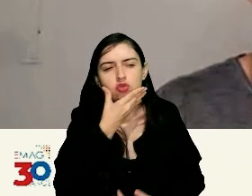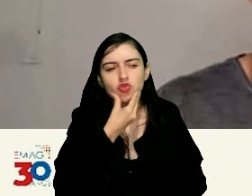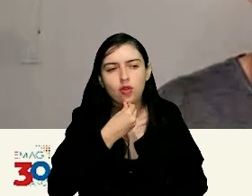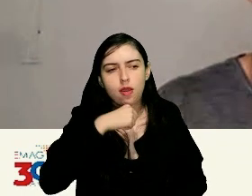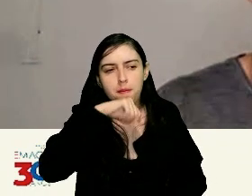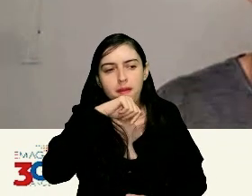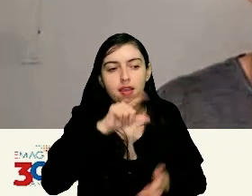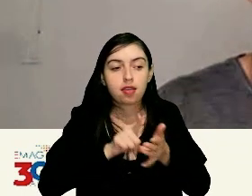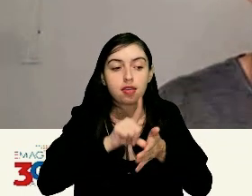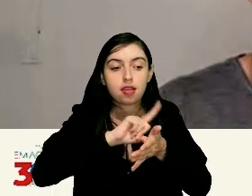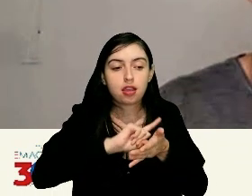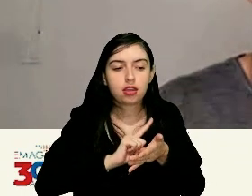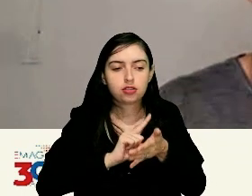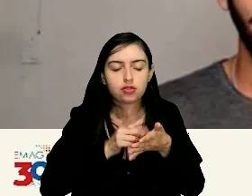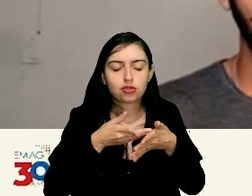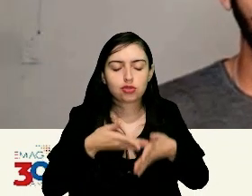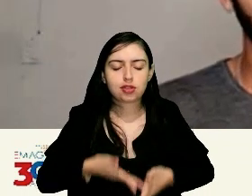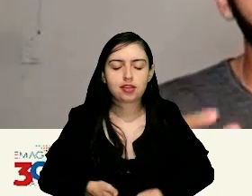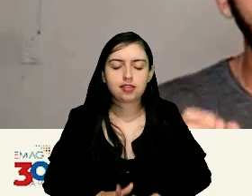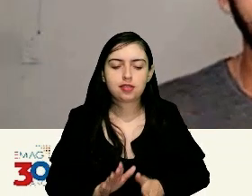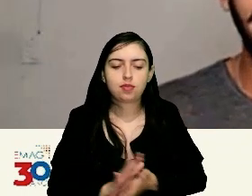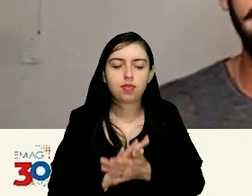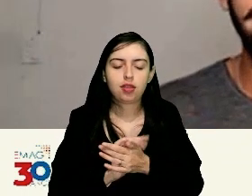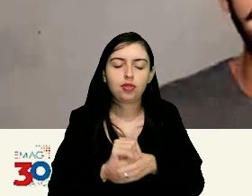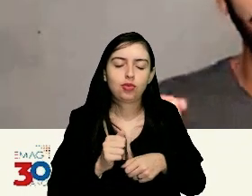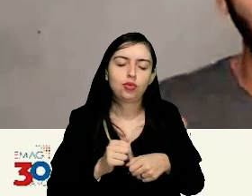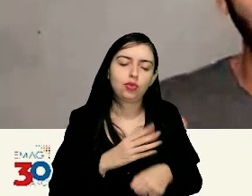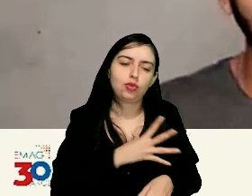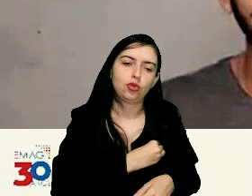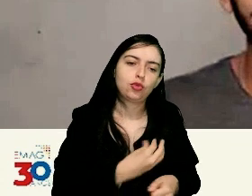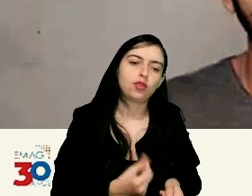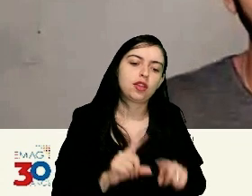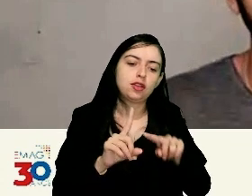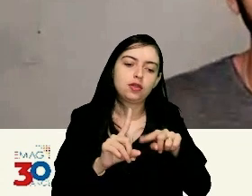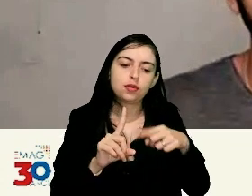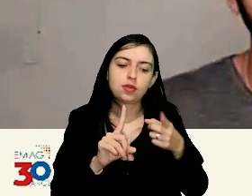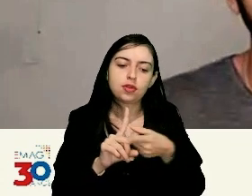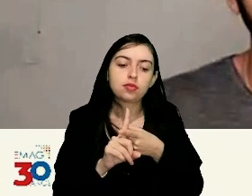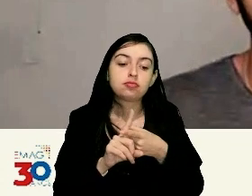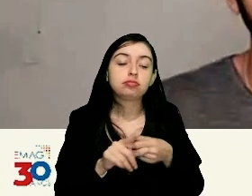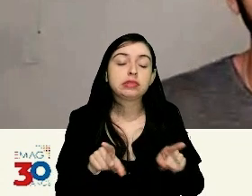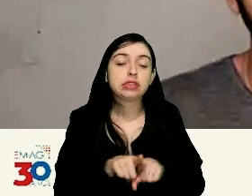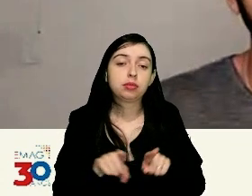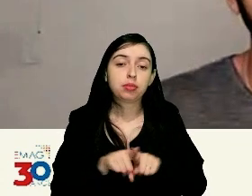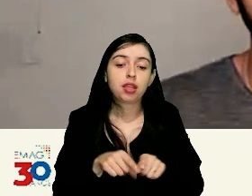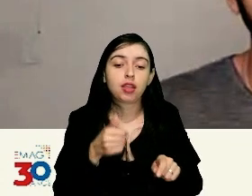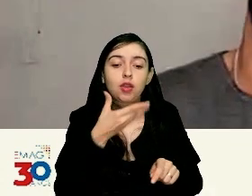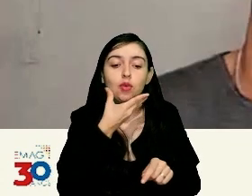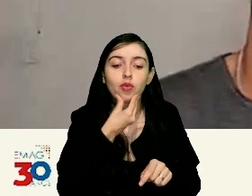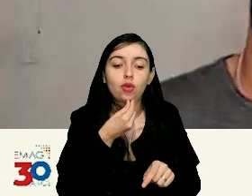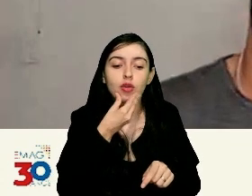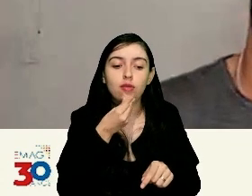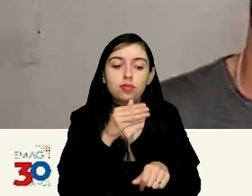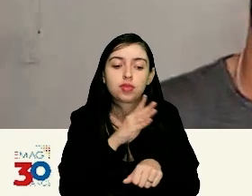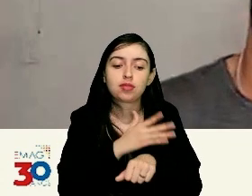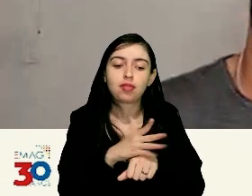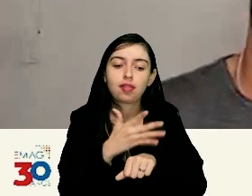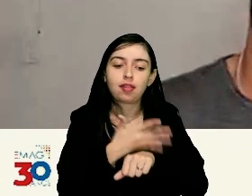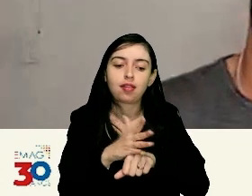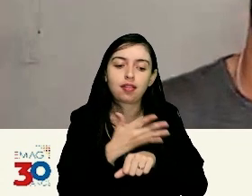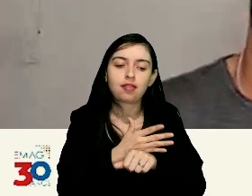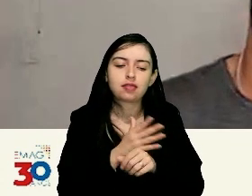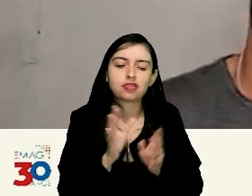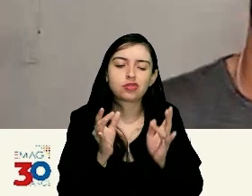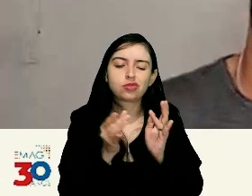chegar, durante a gestação, e pasmem, existem homens tentantes, que são homens, né, casais, enfim, dependendo da